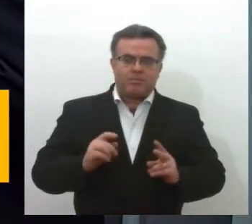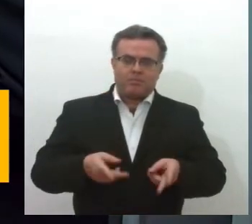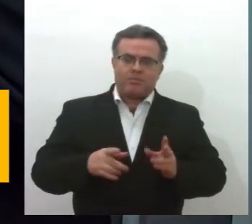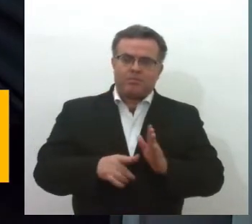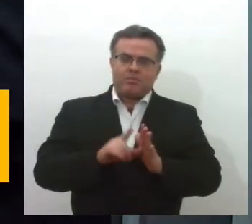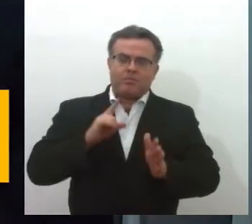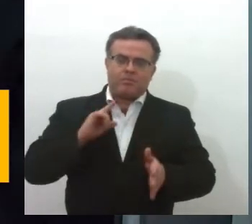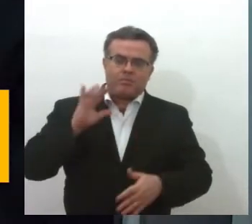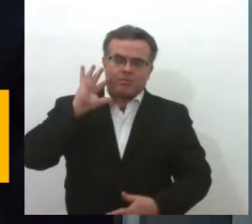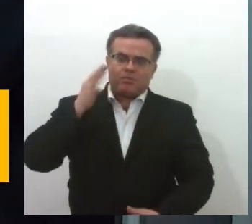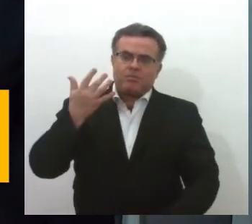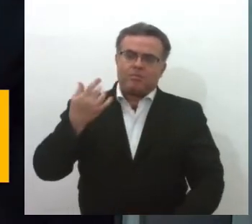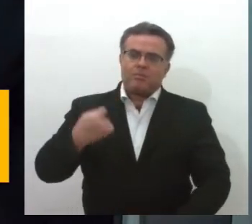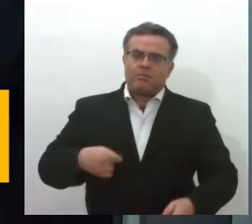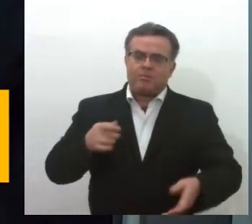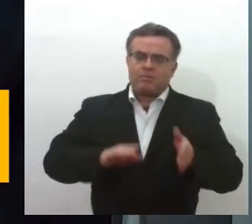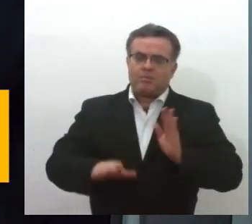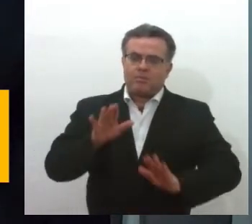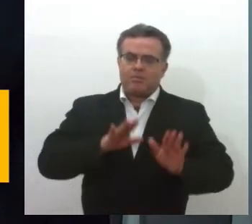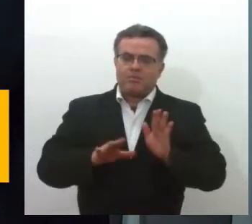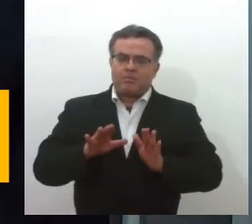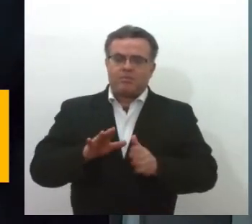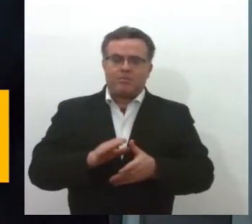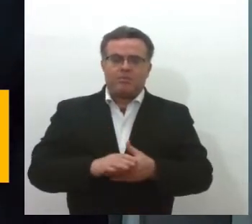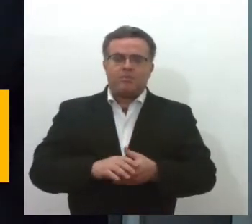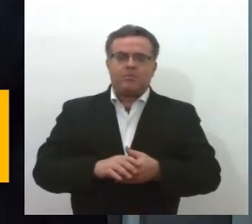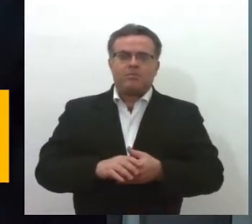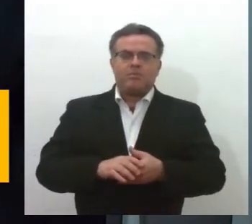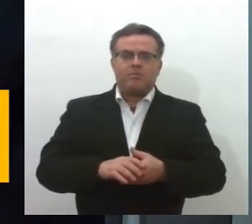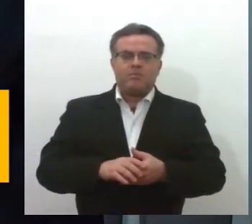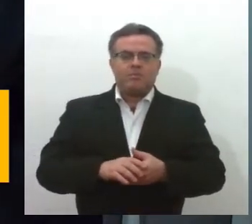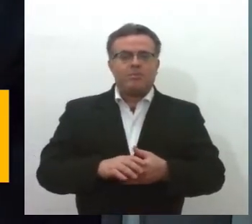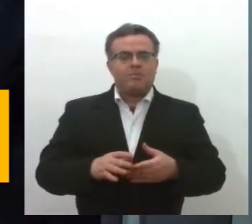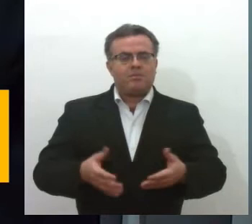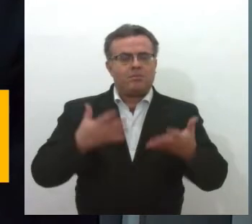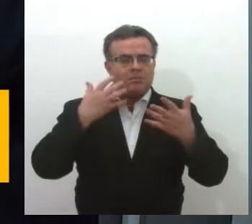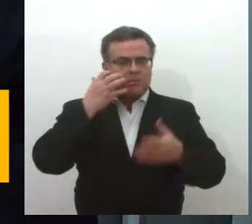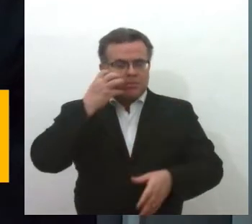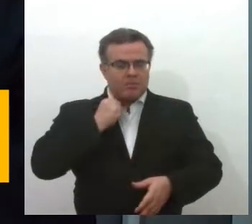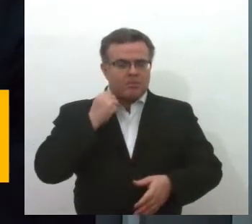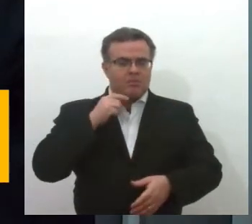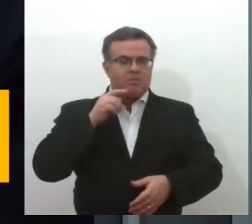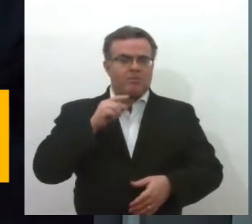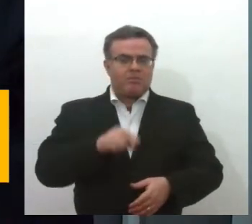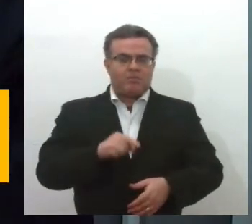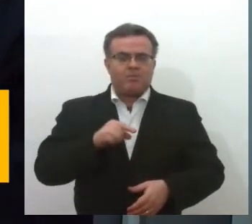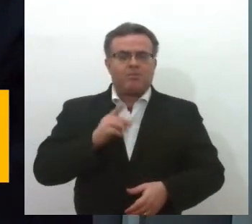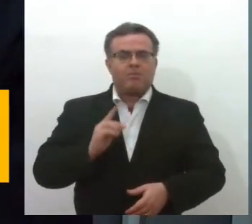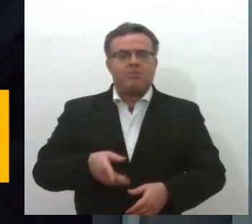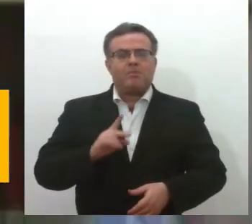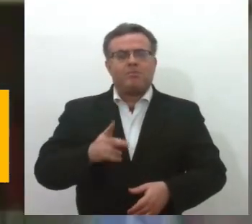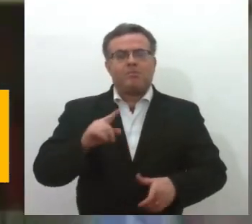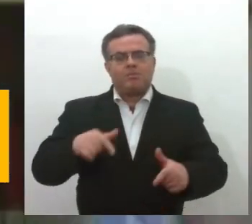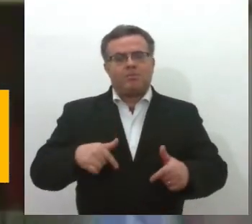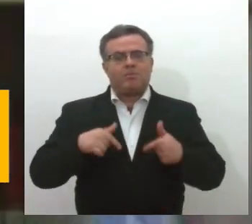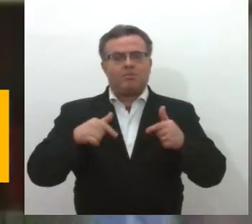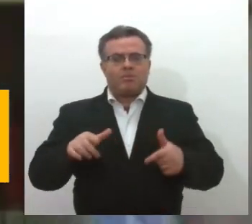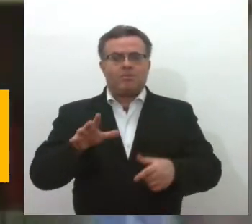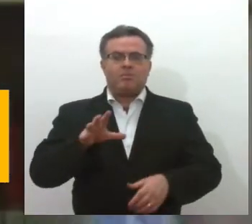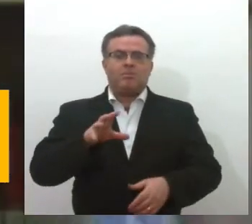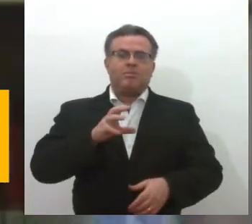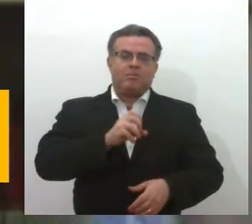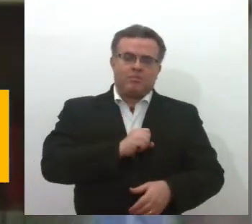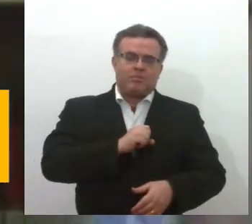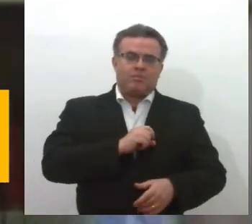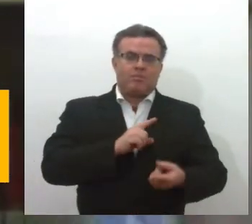essa atitude, né? Exatamente. O ato de adotar um animal, eu sempre digo isso, é um ato de amor, né? Mas também